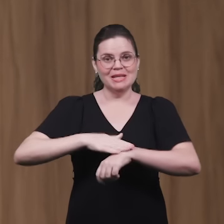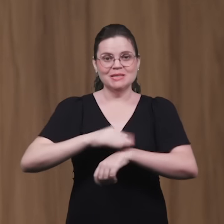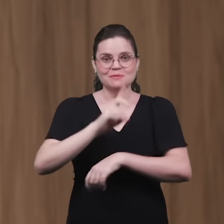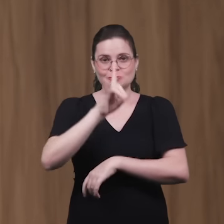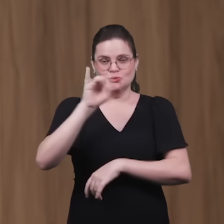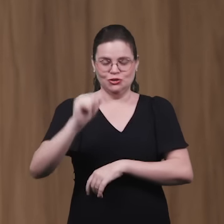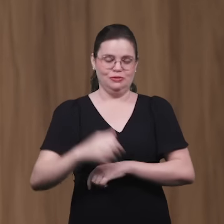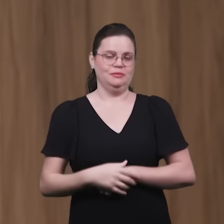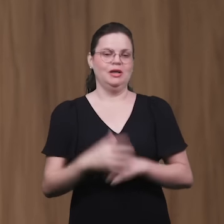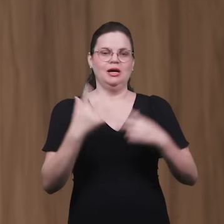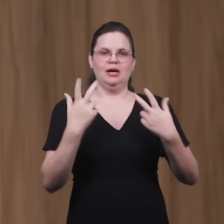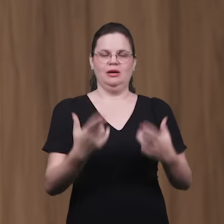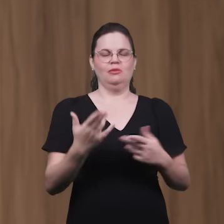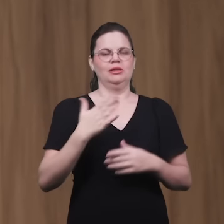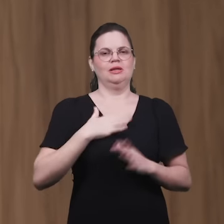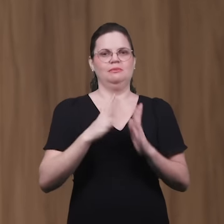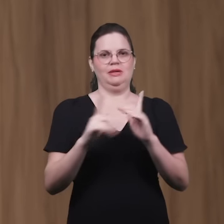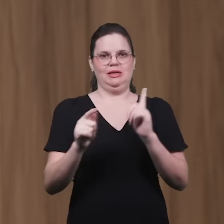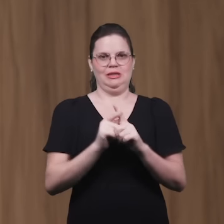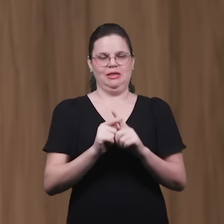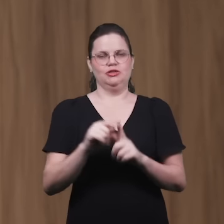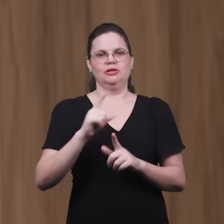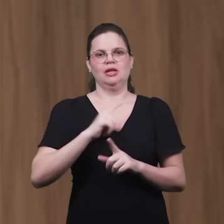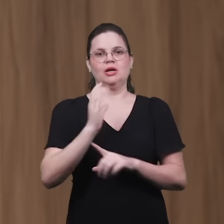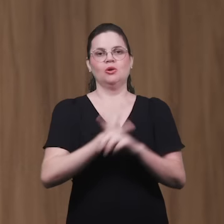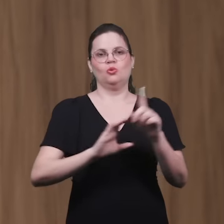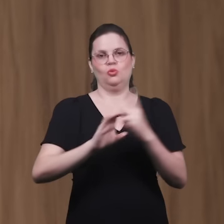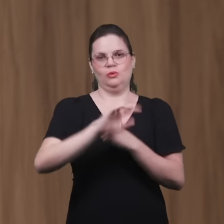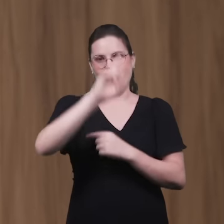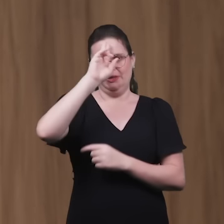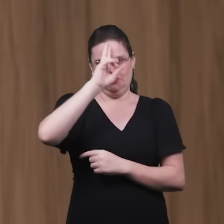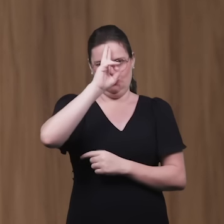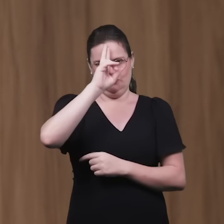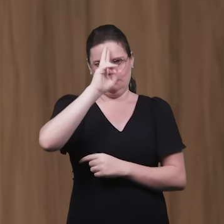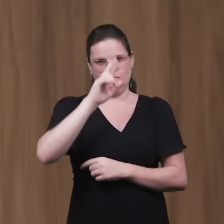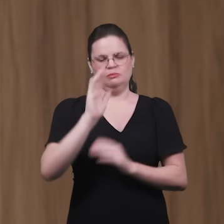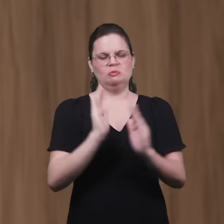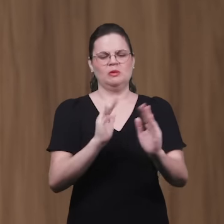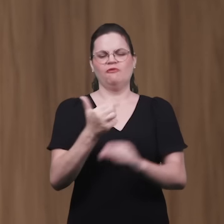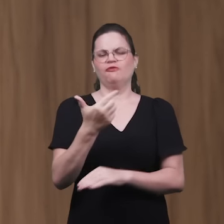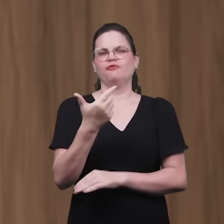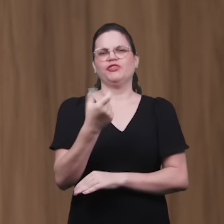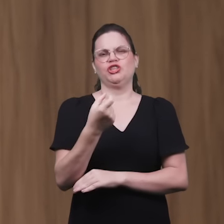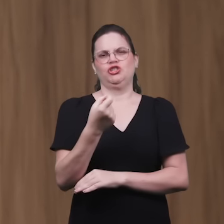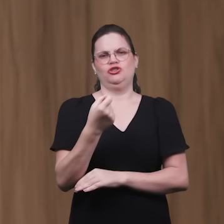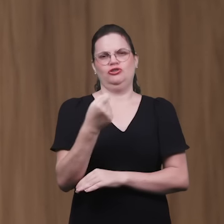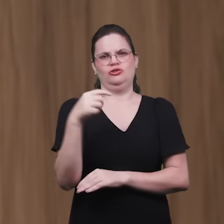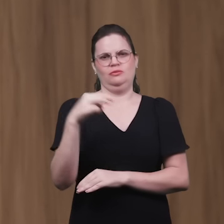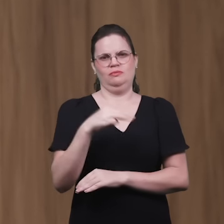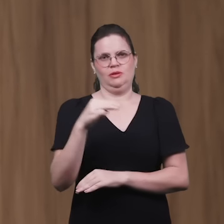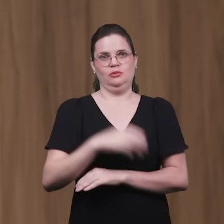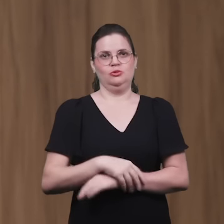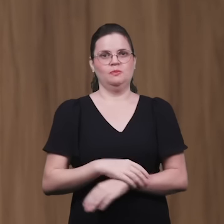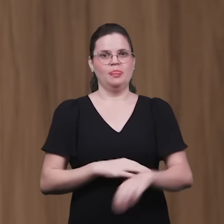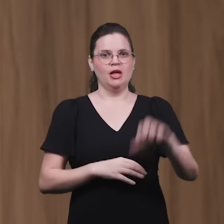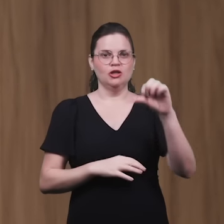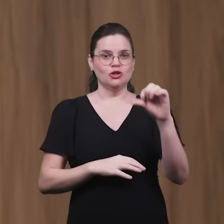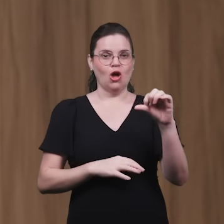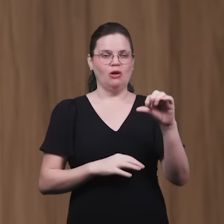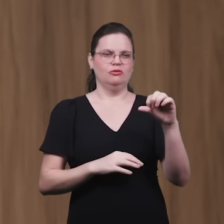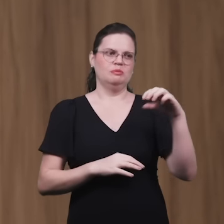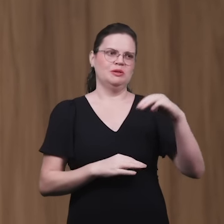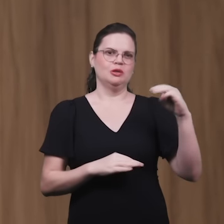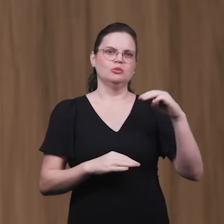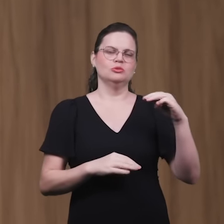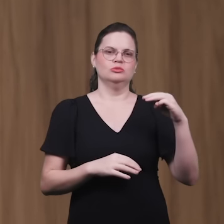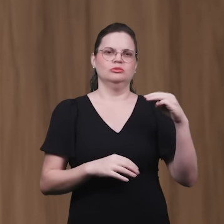tenho, por exemplo, na minha igreja um culto de meio-dia que dura 20 minutos. Esse culto normalmente tem 9 a 10 minutos de louvor, 3 minutos de